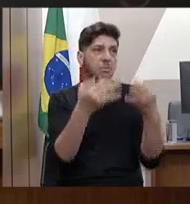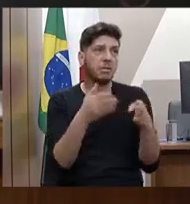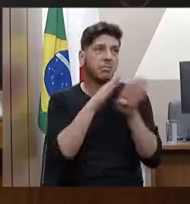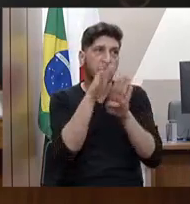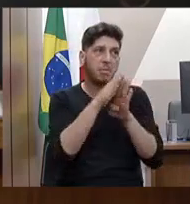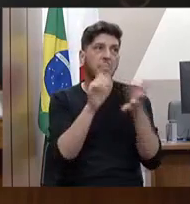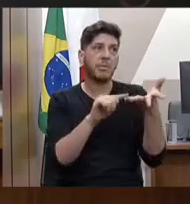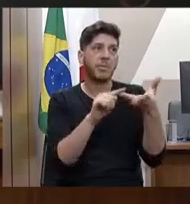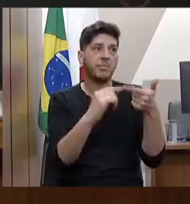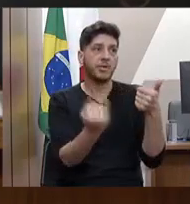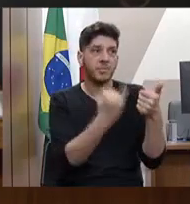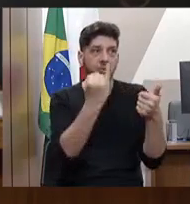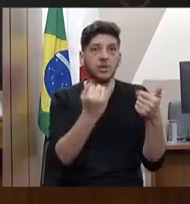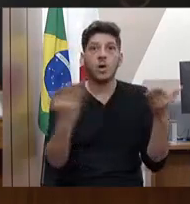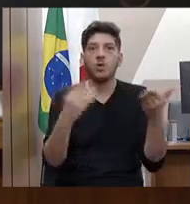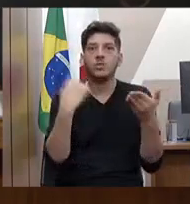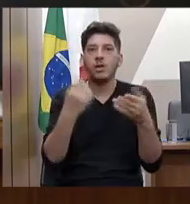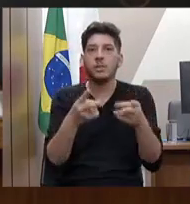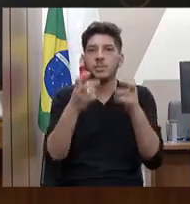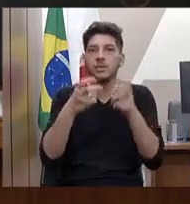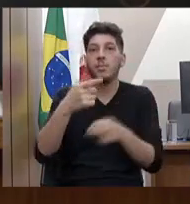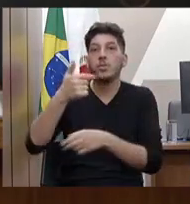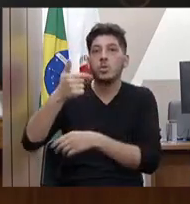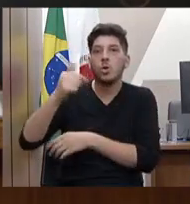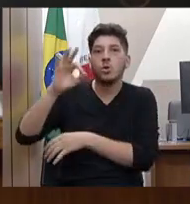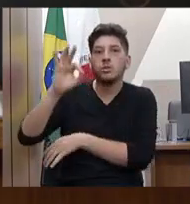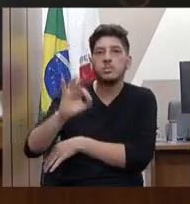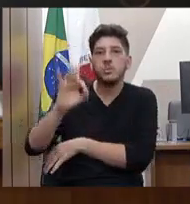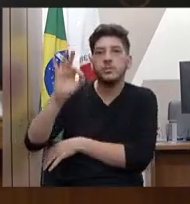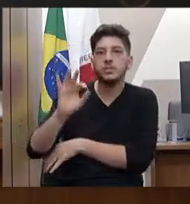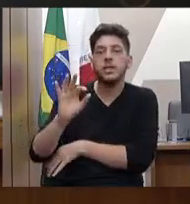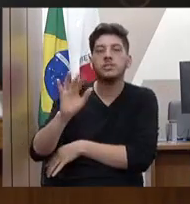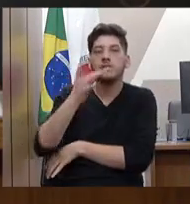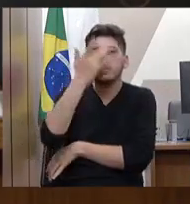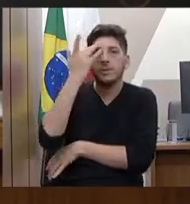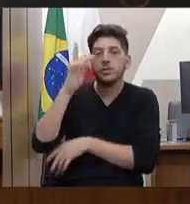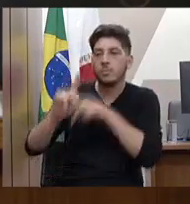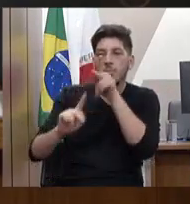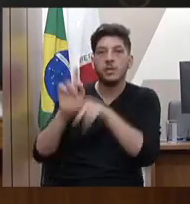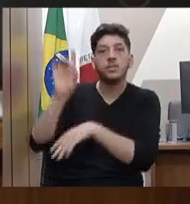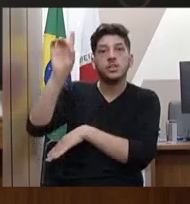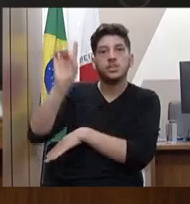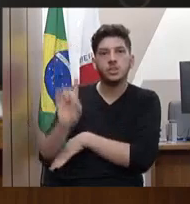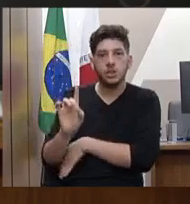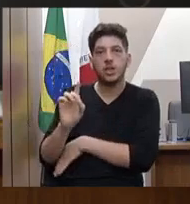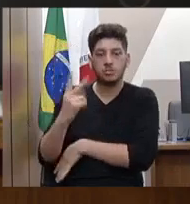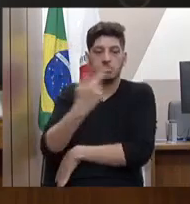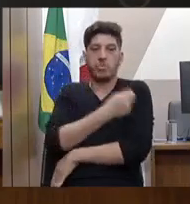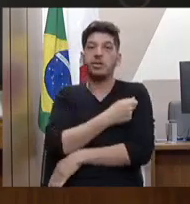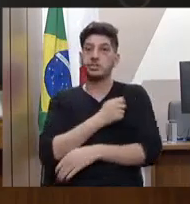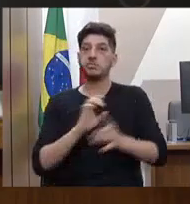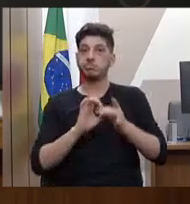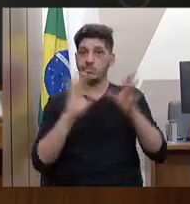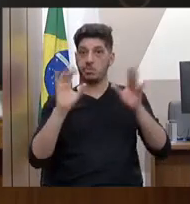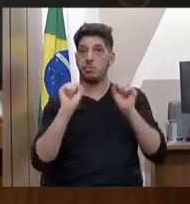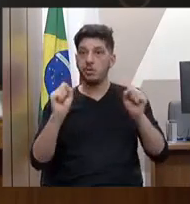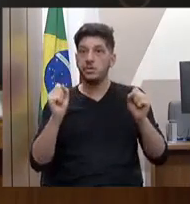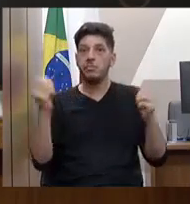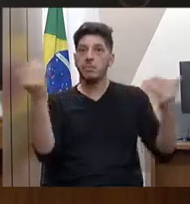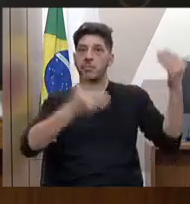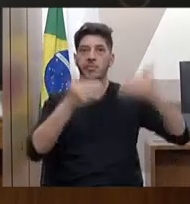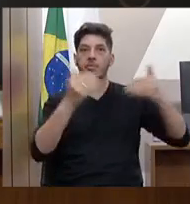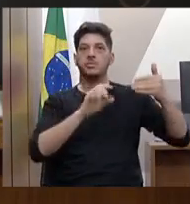12% apenas do público que tinha ele tinha direito ou que tava envolvido para poder tomar essa vacina foi